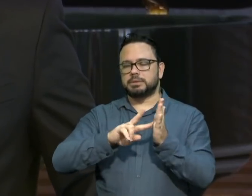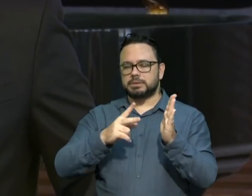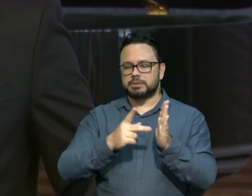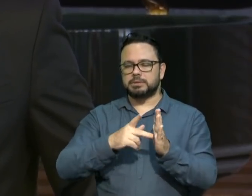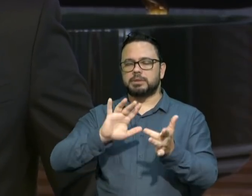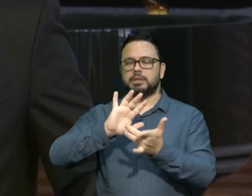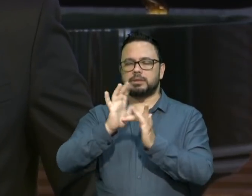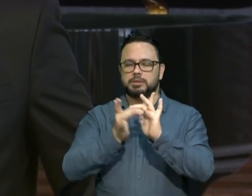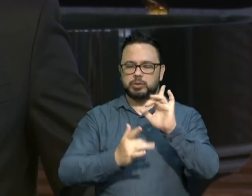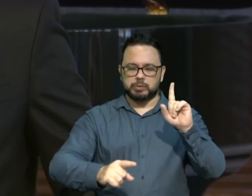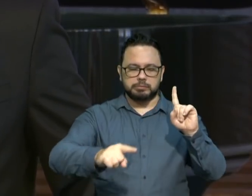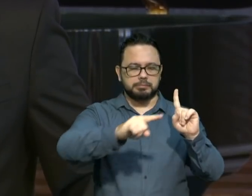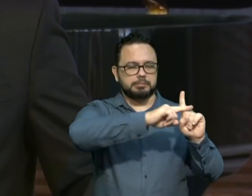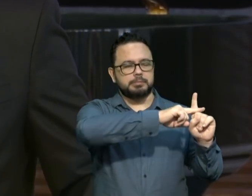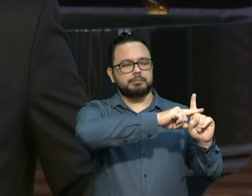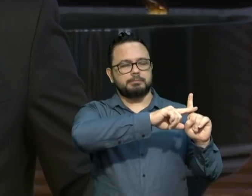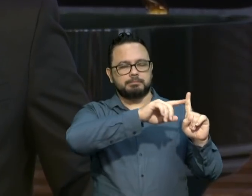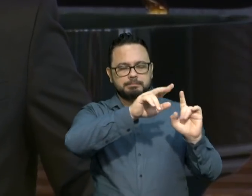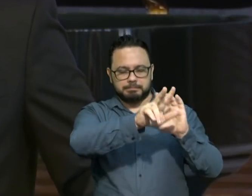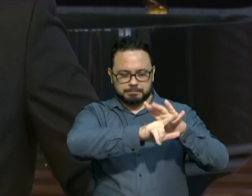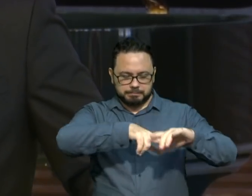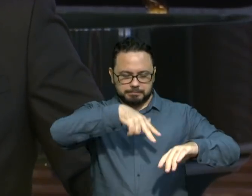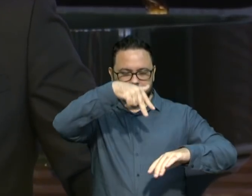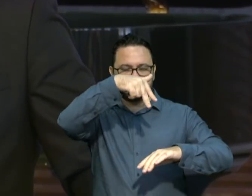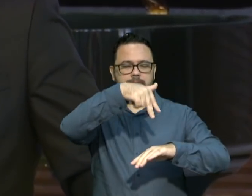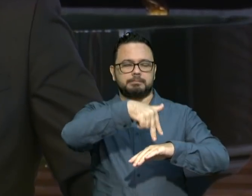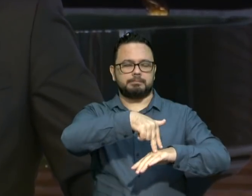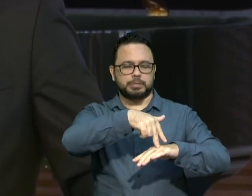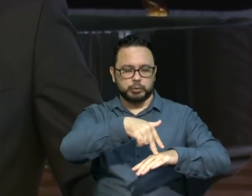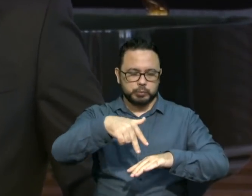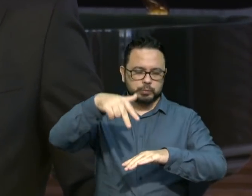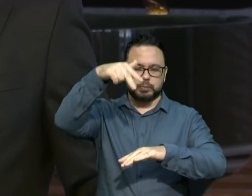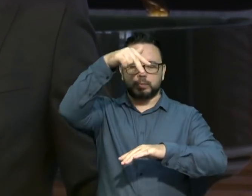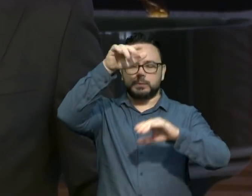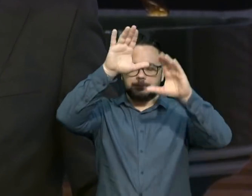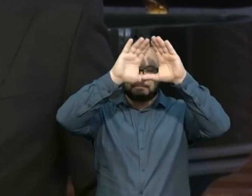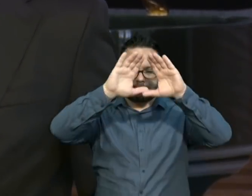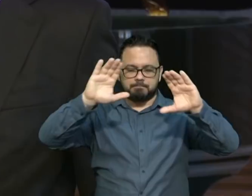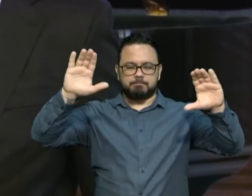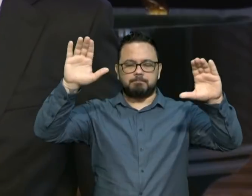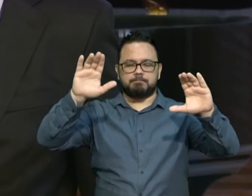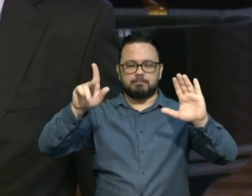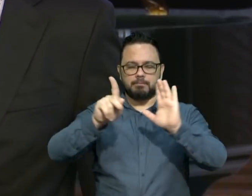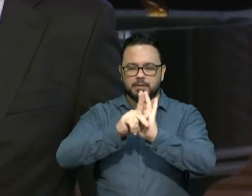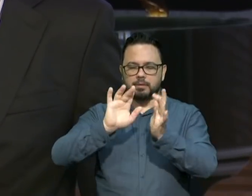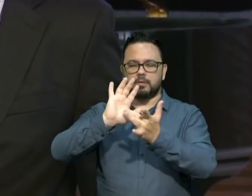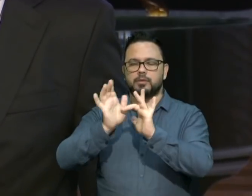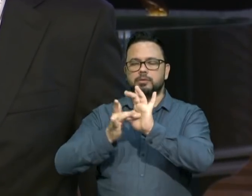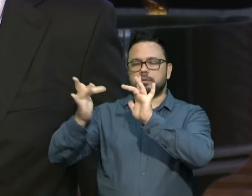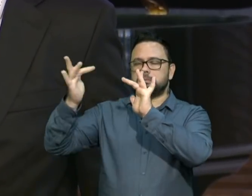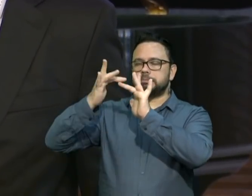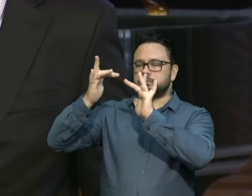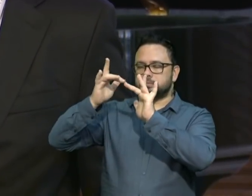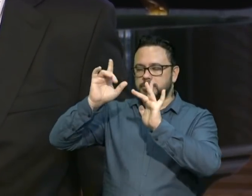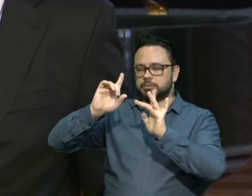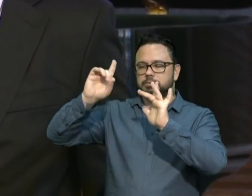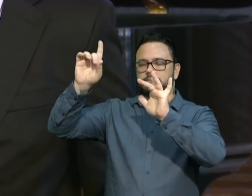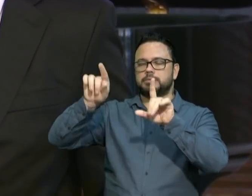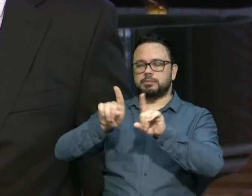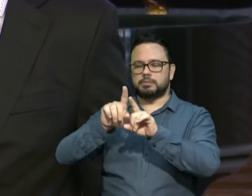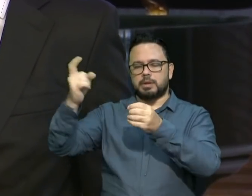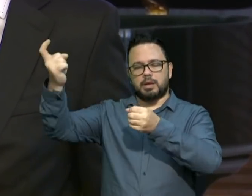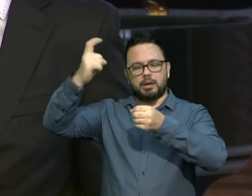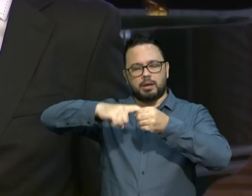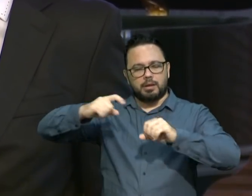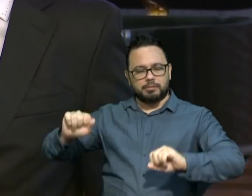seguida da sua ressurreição a sua ascensão a sua intercessão e o seu retorno em Glória e